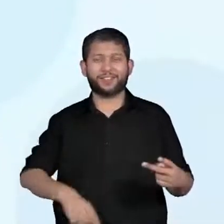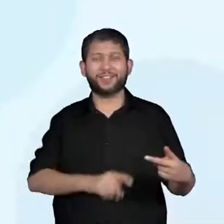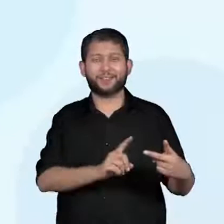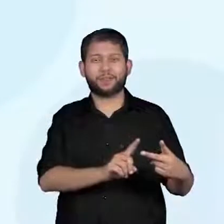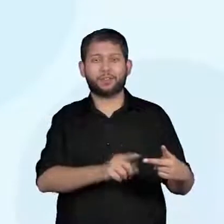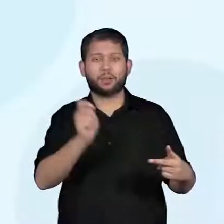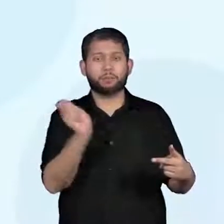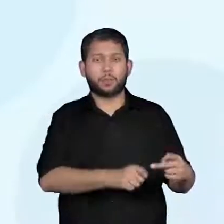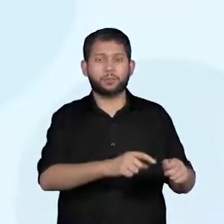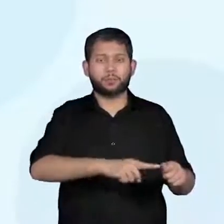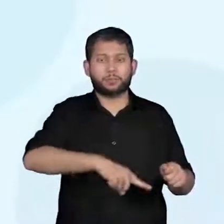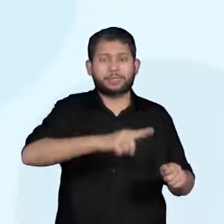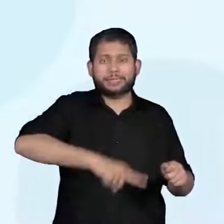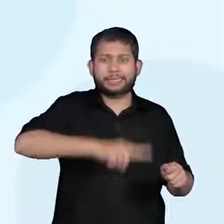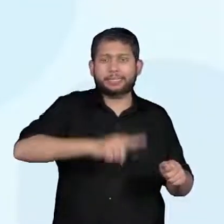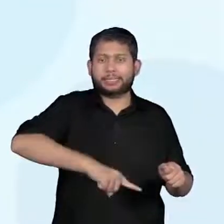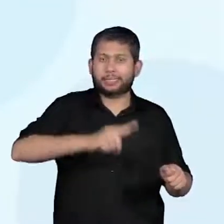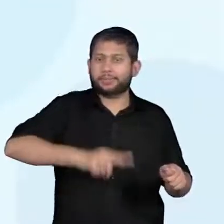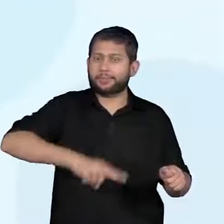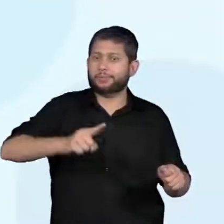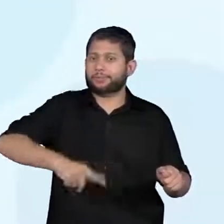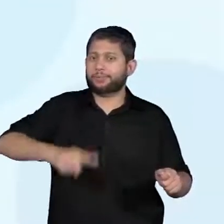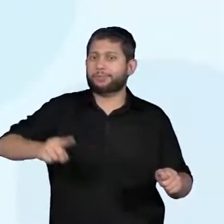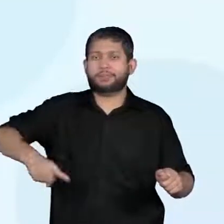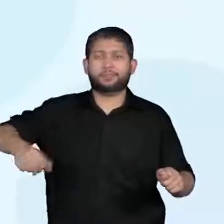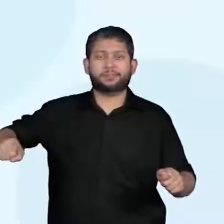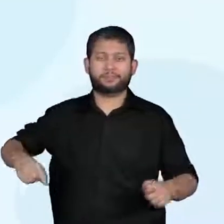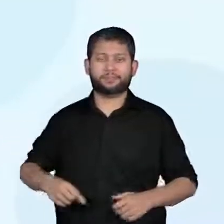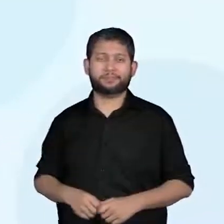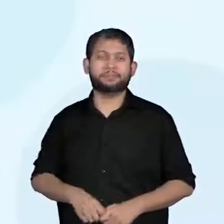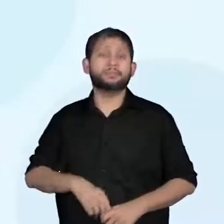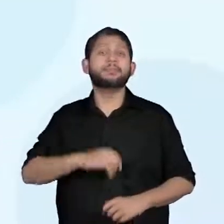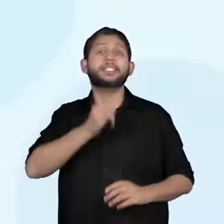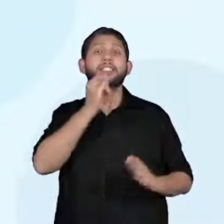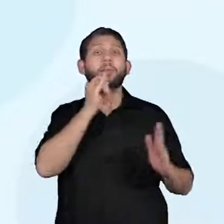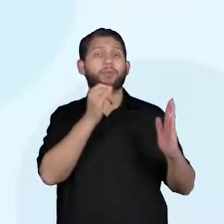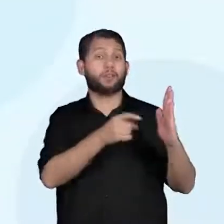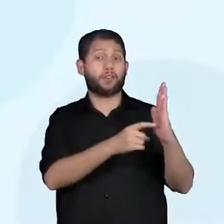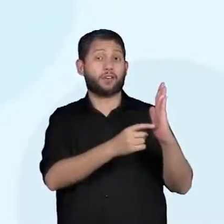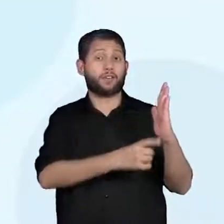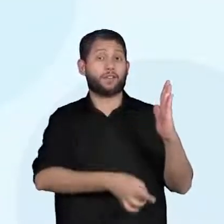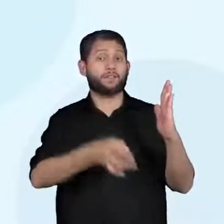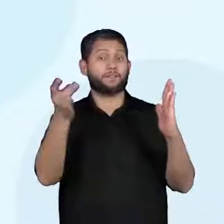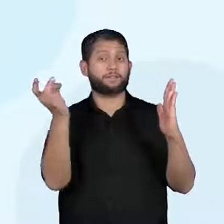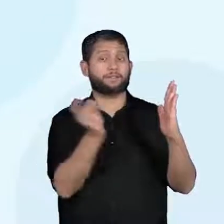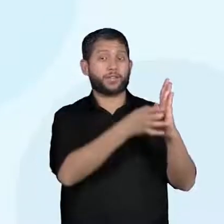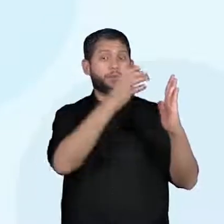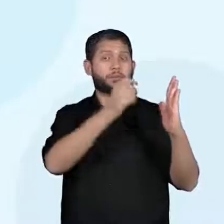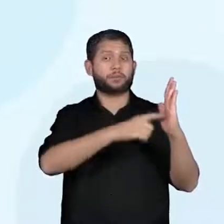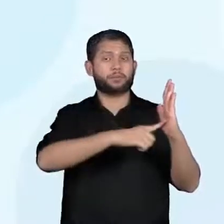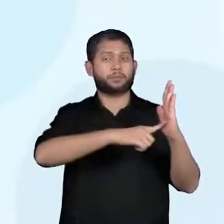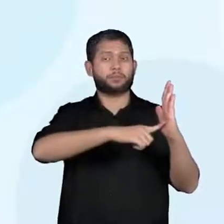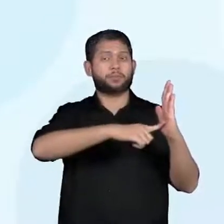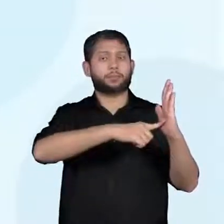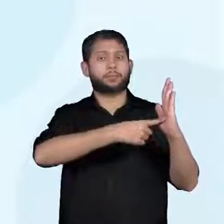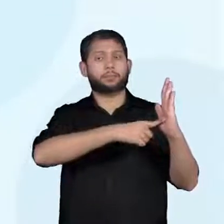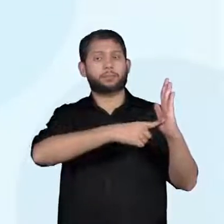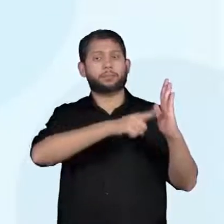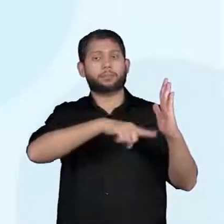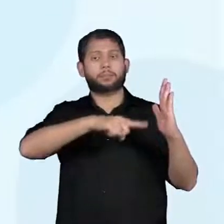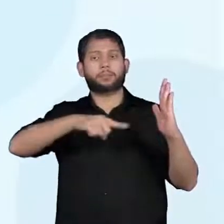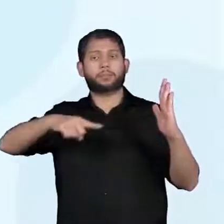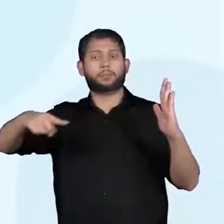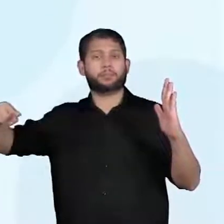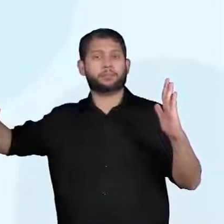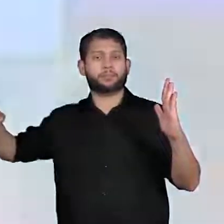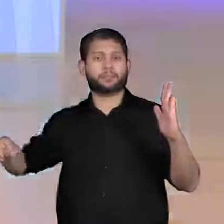bem. Então, se eu bater aqui, por exemplo, num vidro, num acrílico, acho que eu vou produzir um